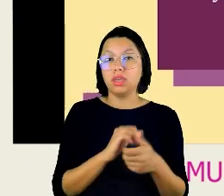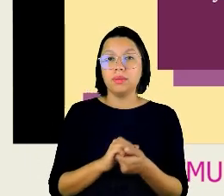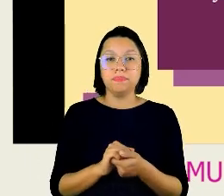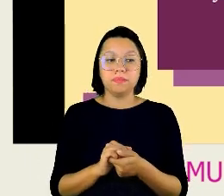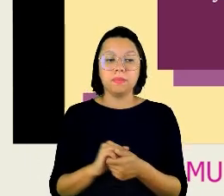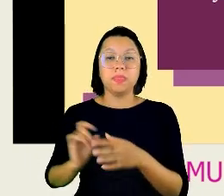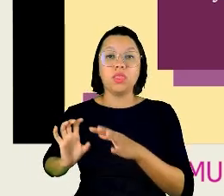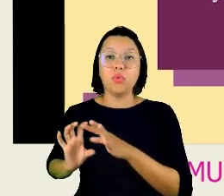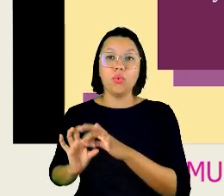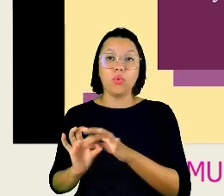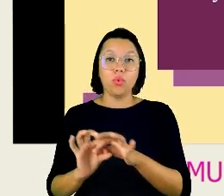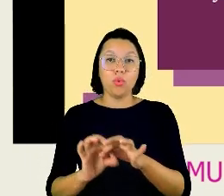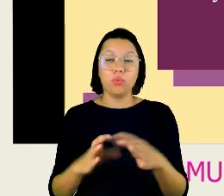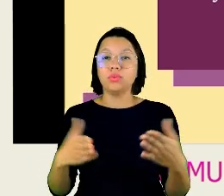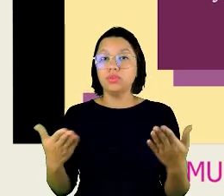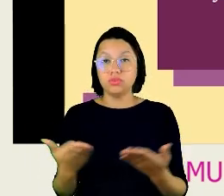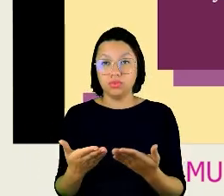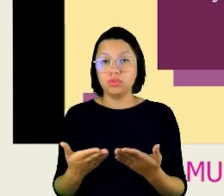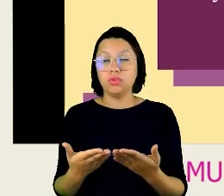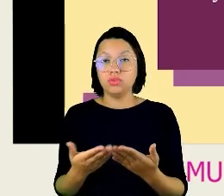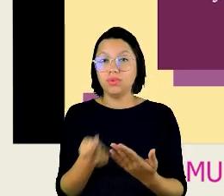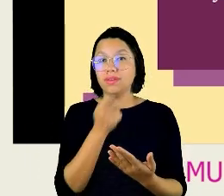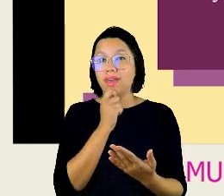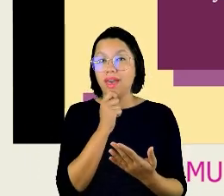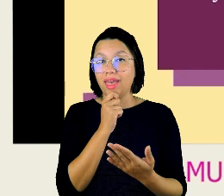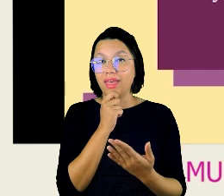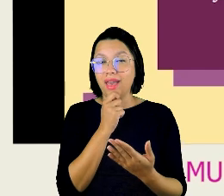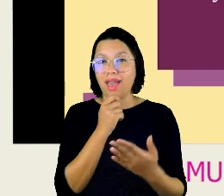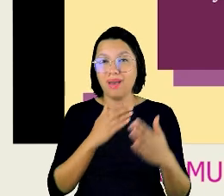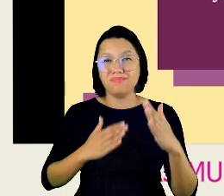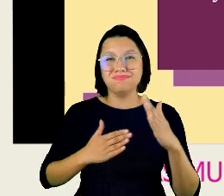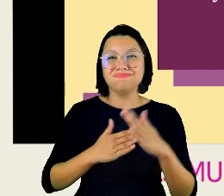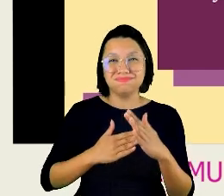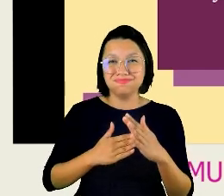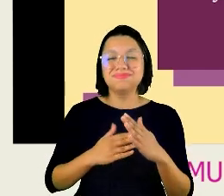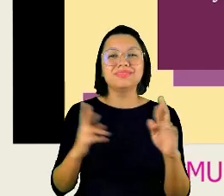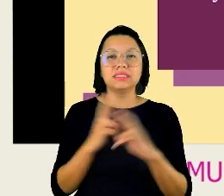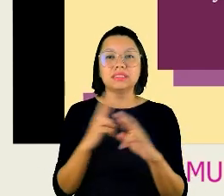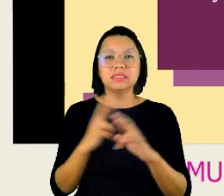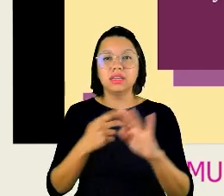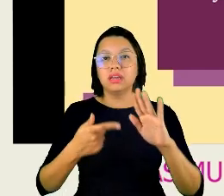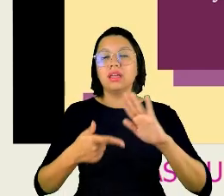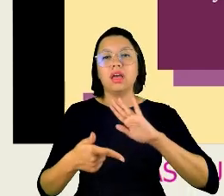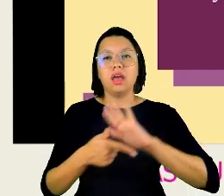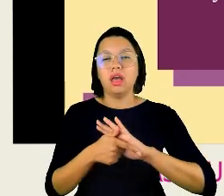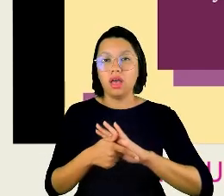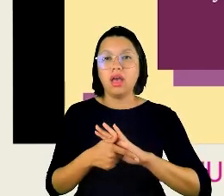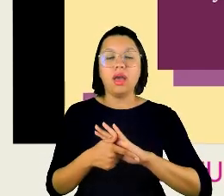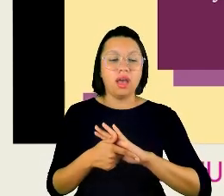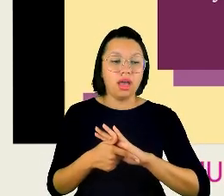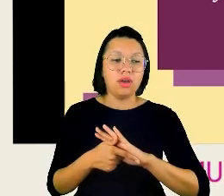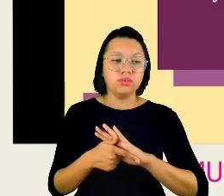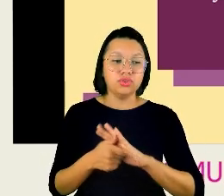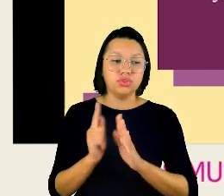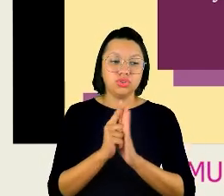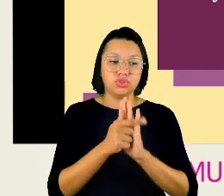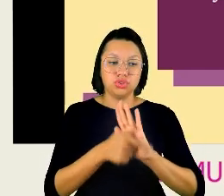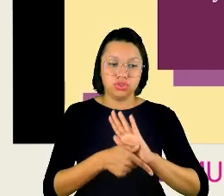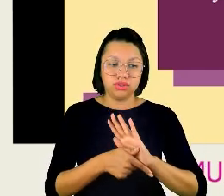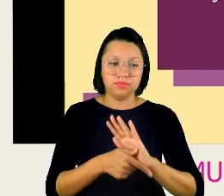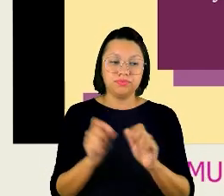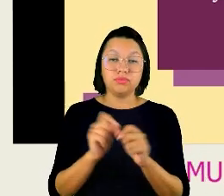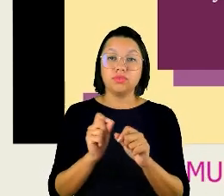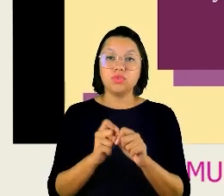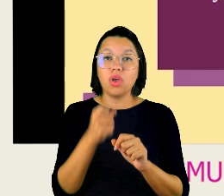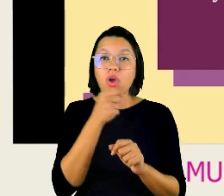num contexto nosso que ainda é muito restrito, né, enquanto papéis de gênero. A gente fez